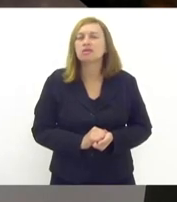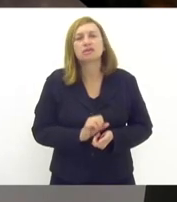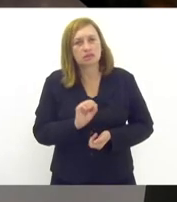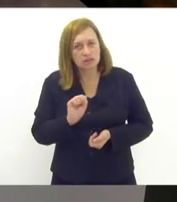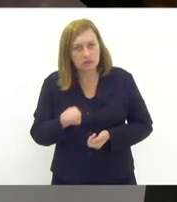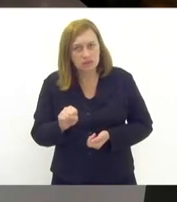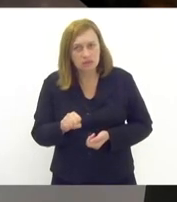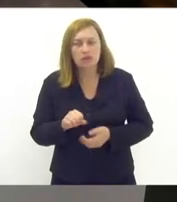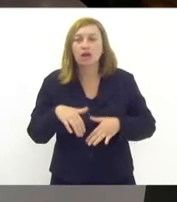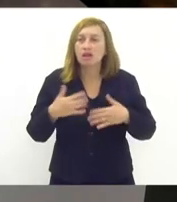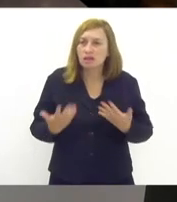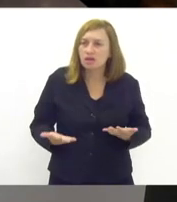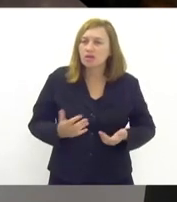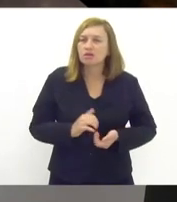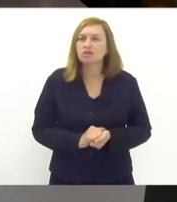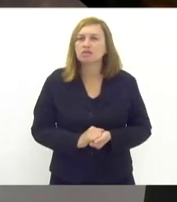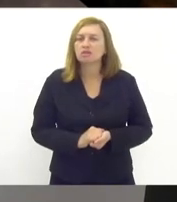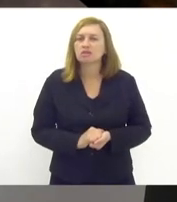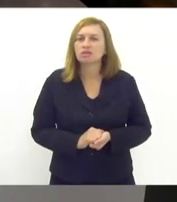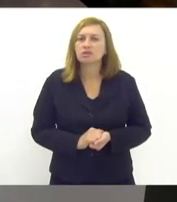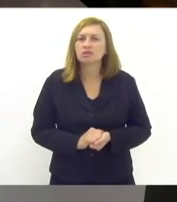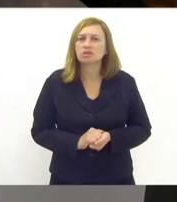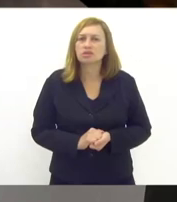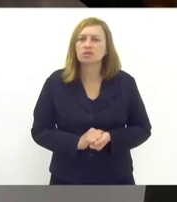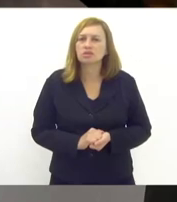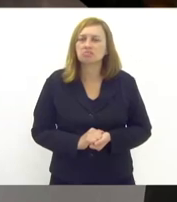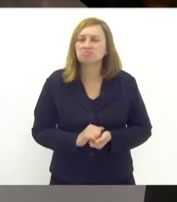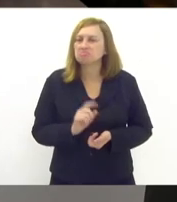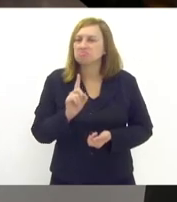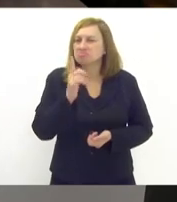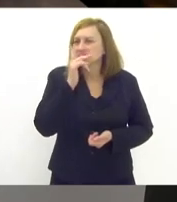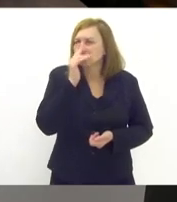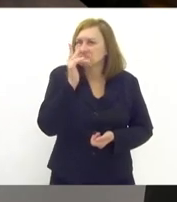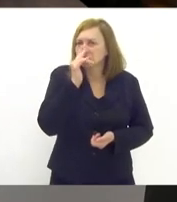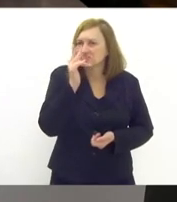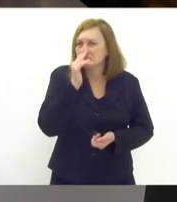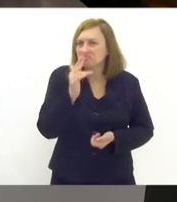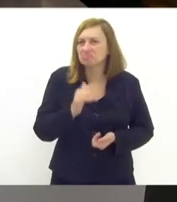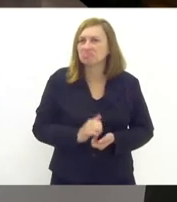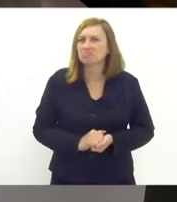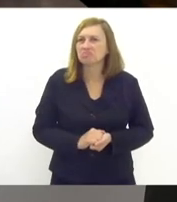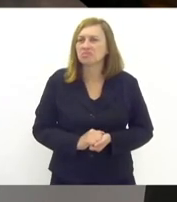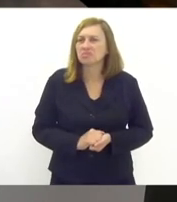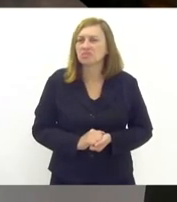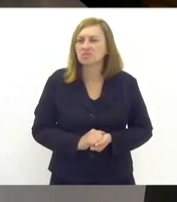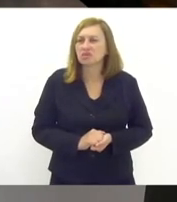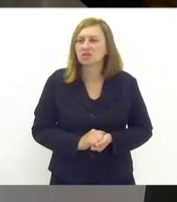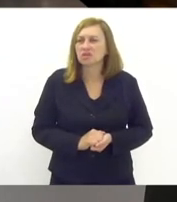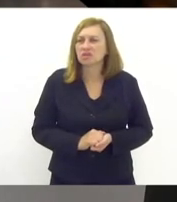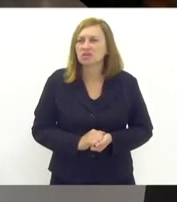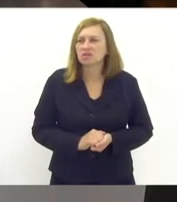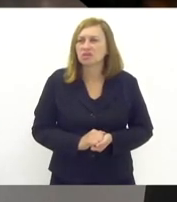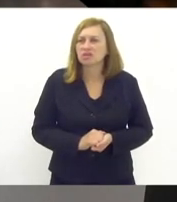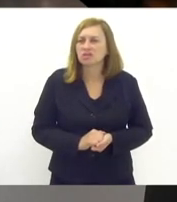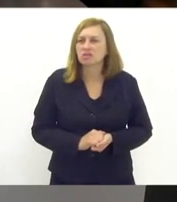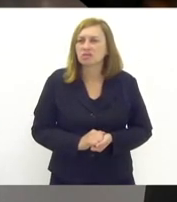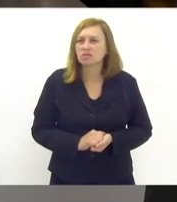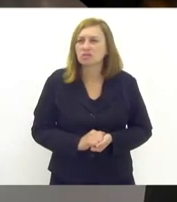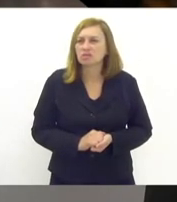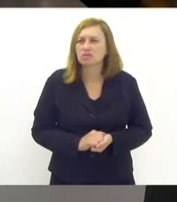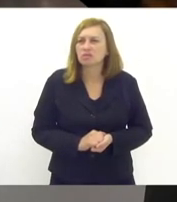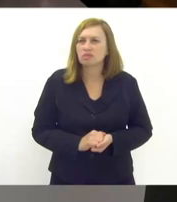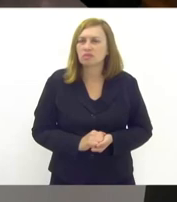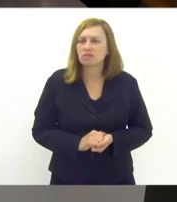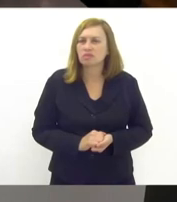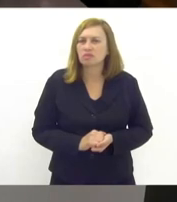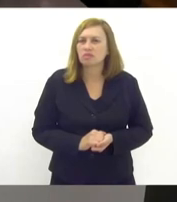Exato. Então, não é muito, não me parece que haja uma tendência a